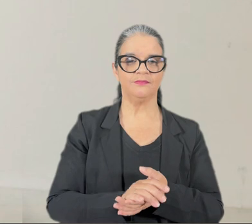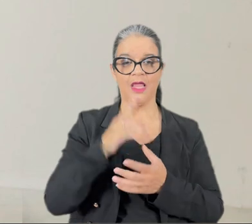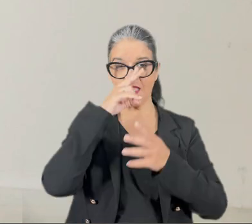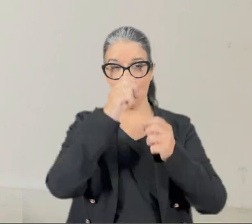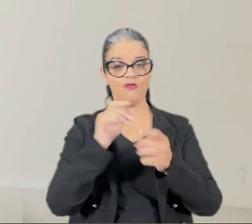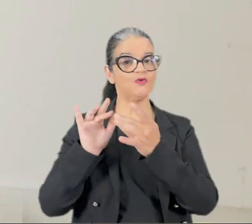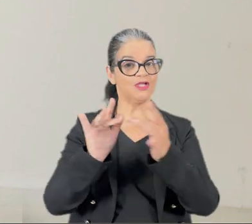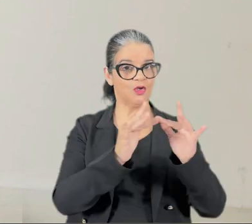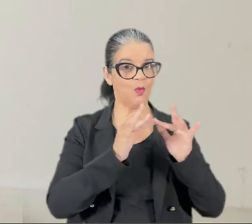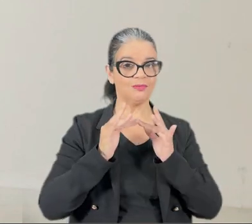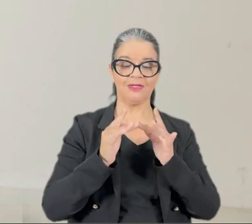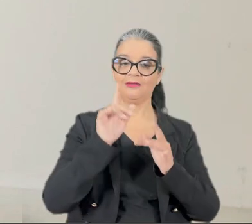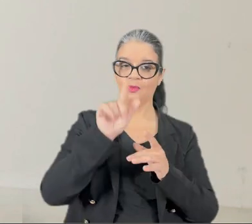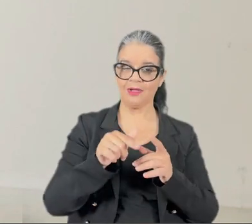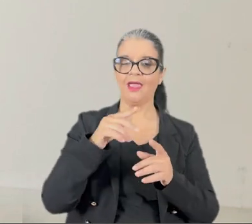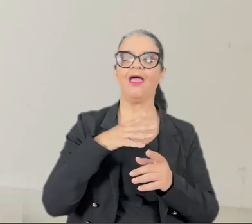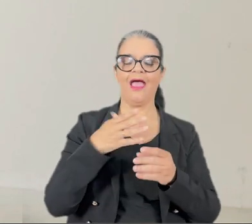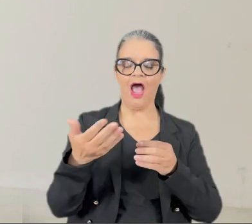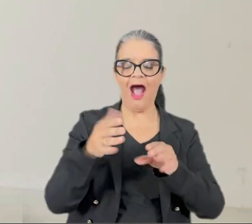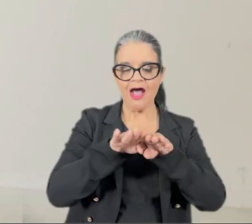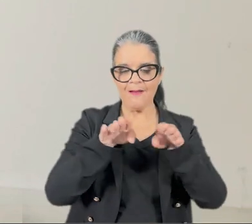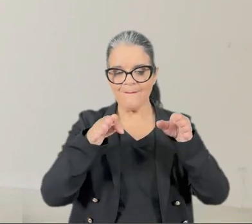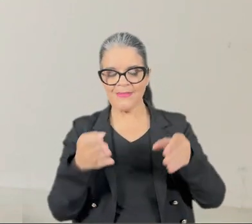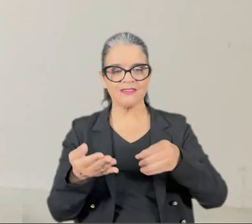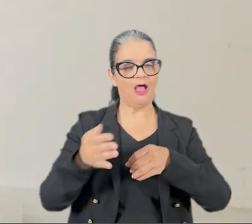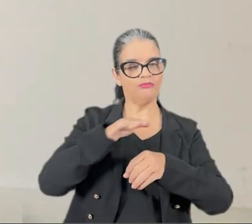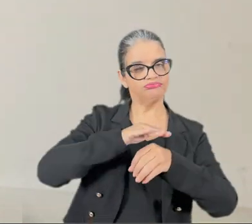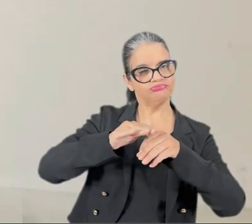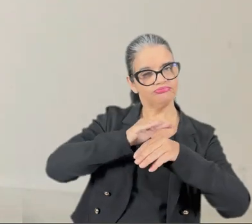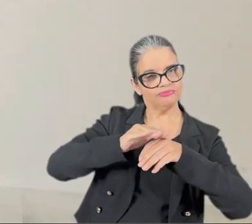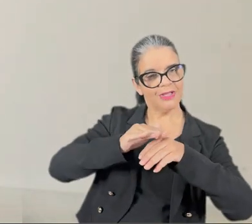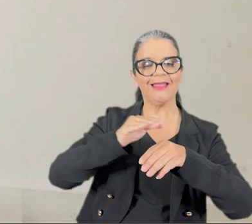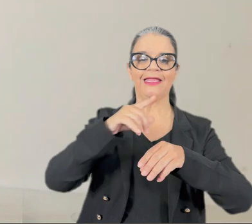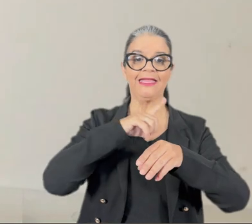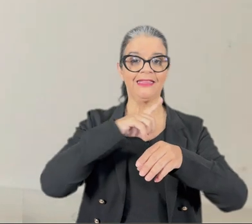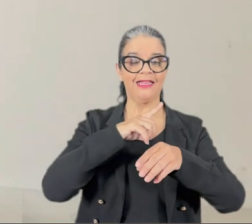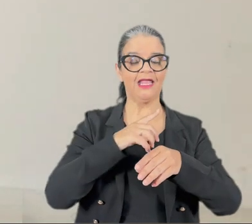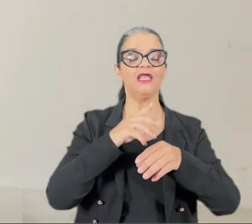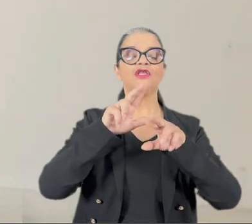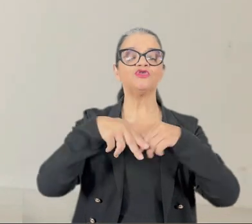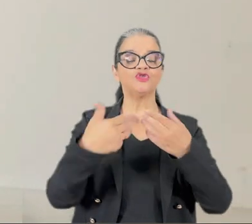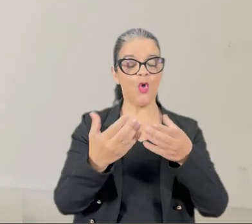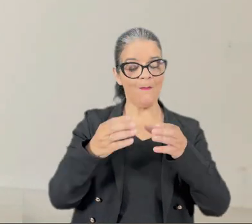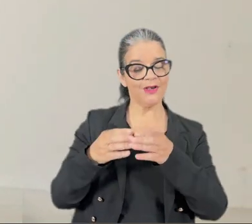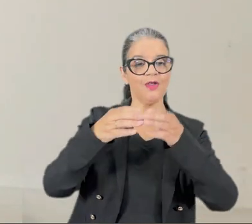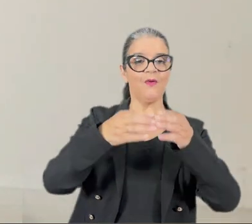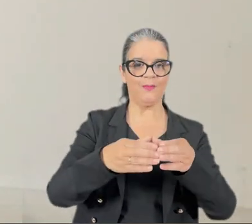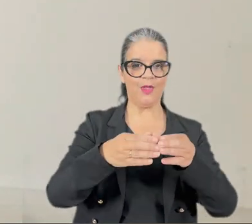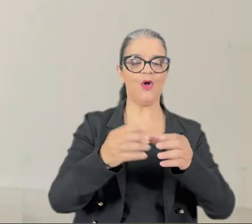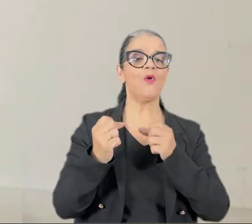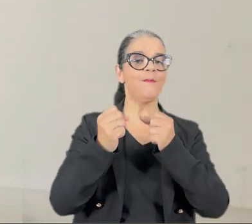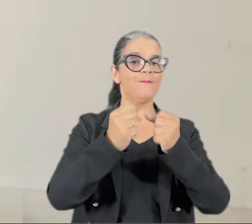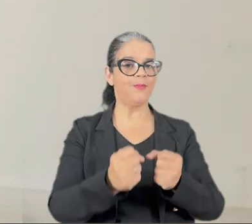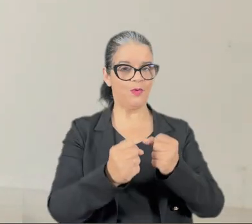E a força de contato que a superfície da mesa exerce sobre o bloco